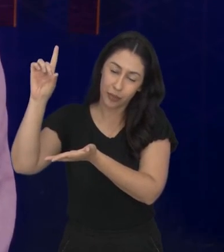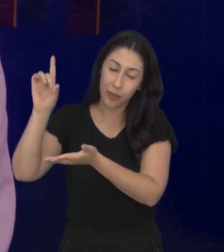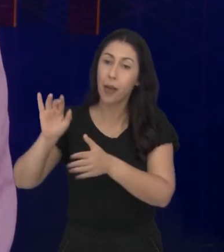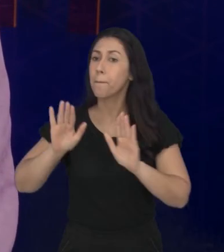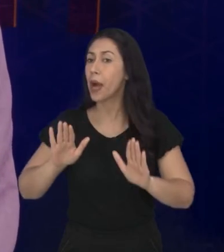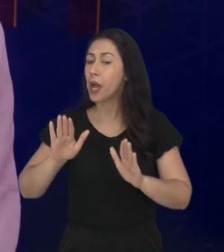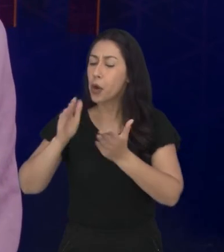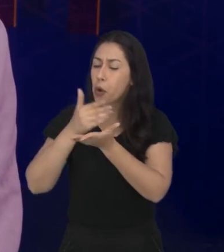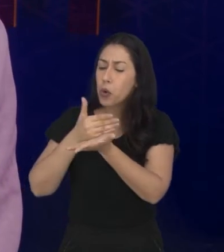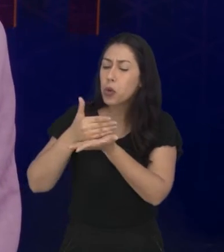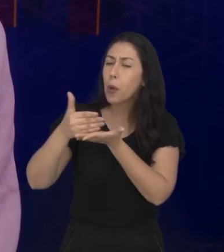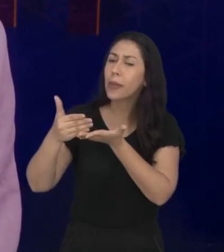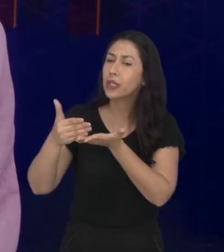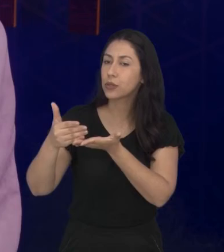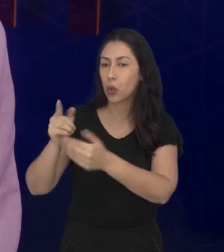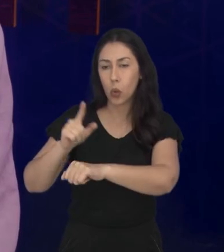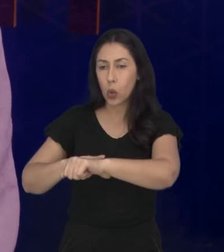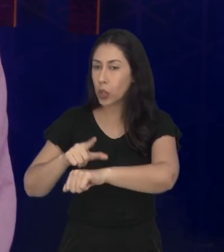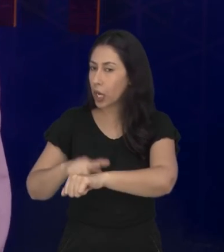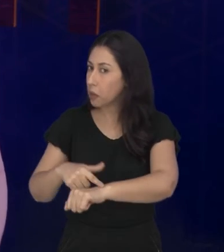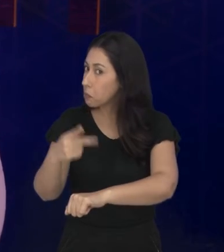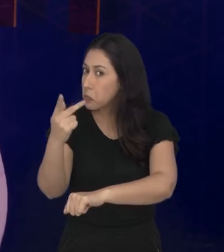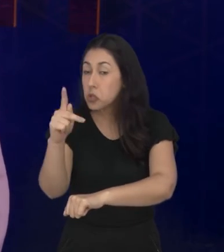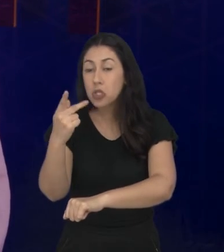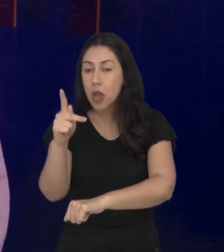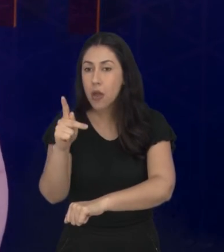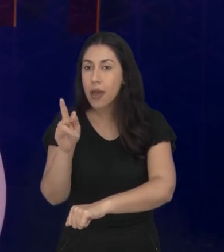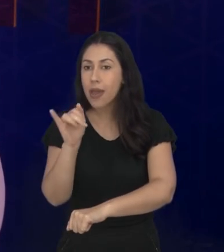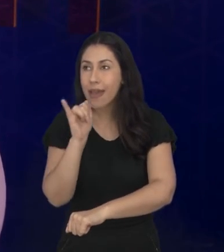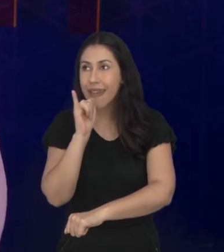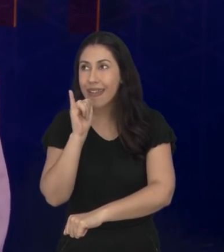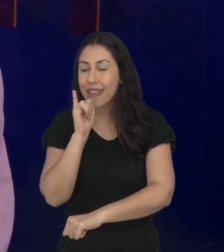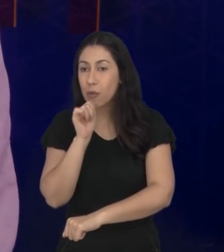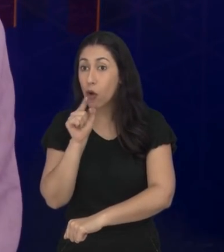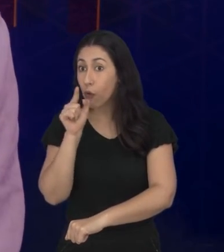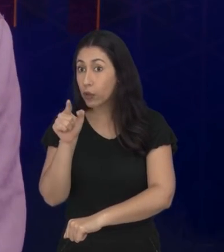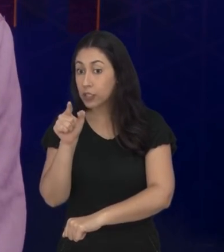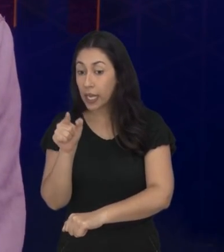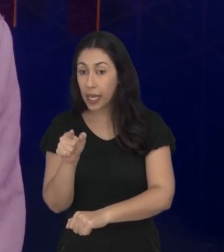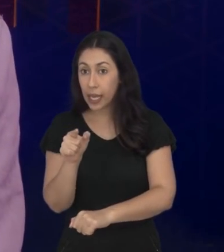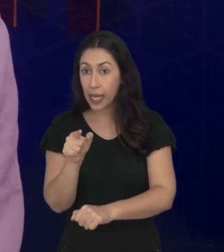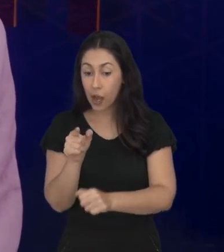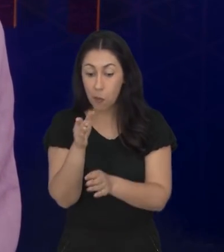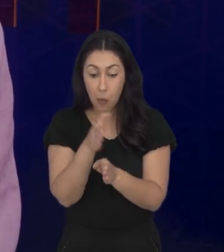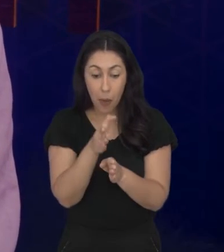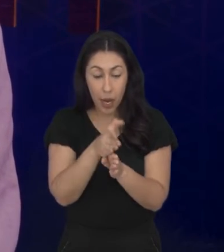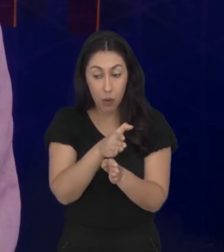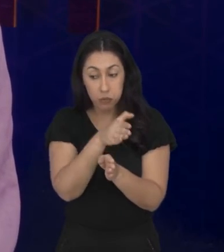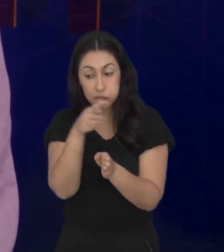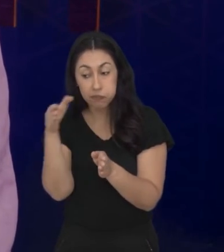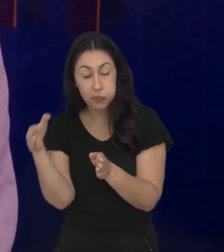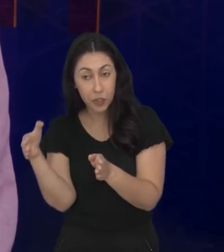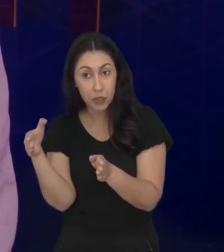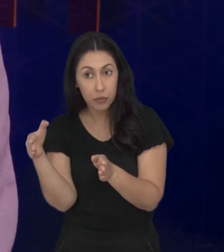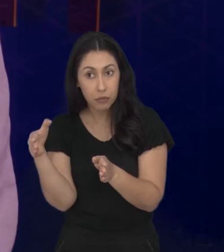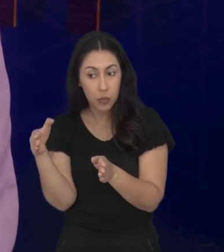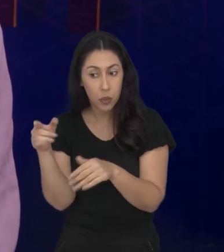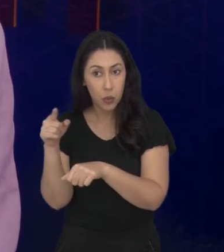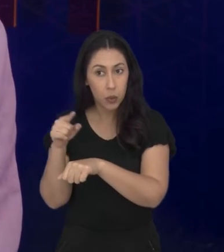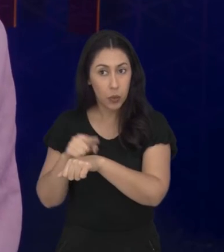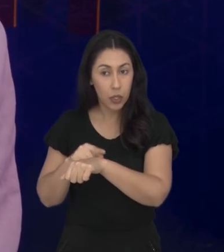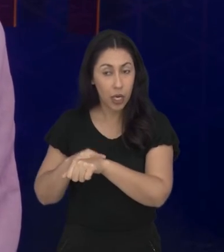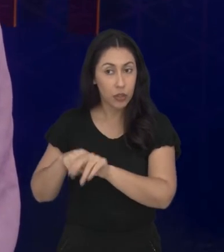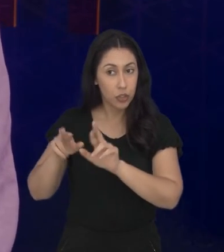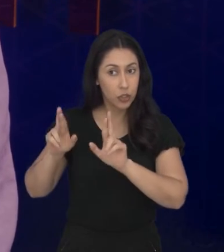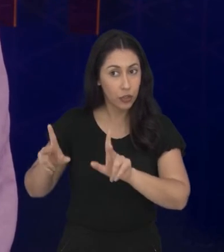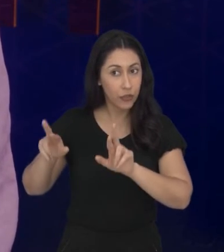dia, entenda-se no início do seu dia, né? Se você é uma pessoa intermediária ou matutina, vai variar um